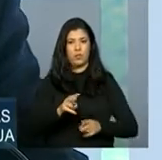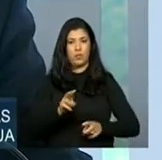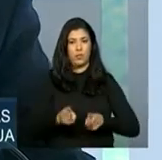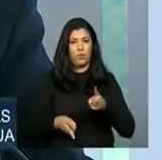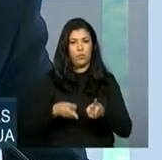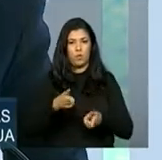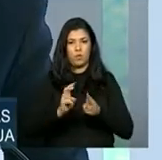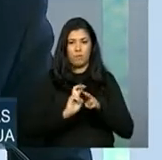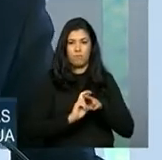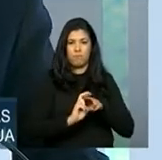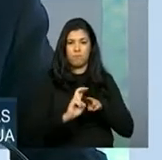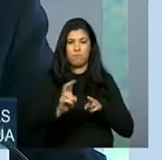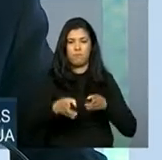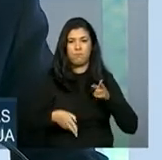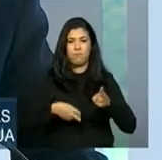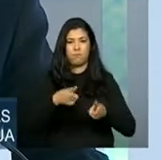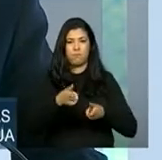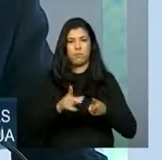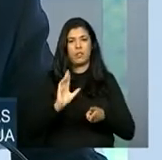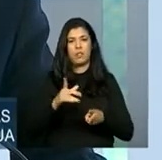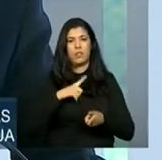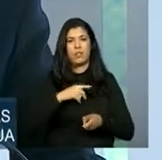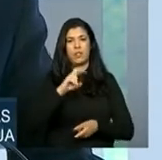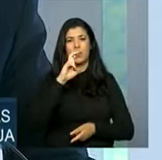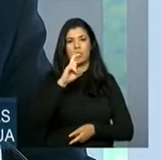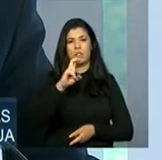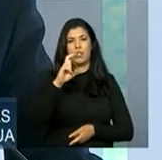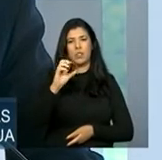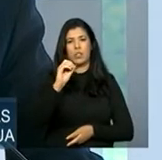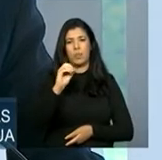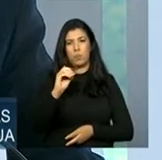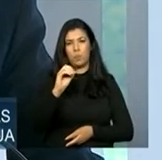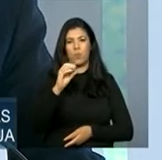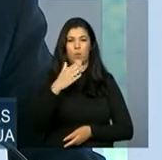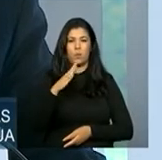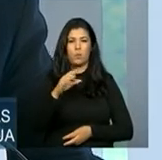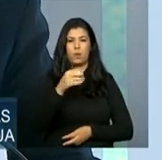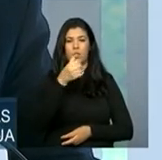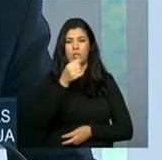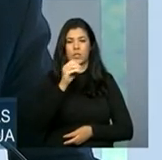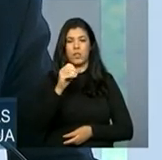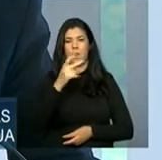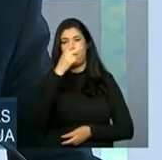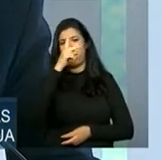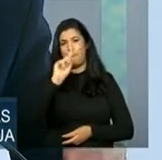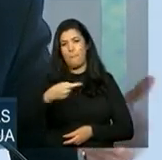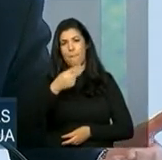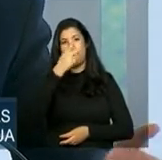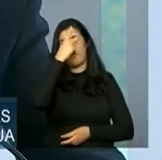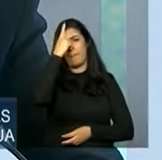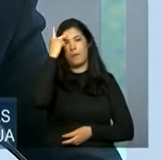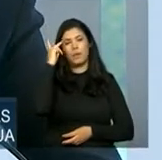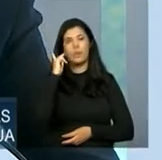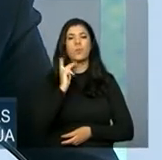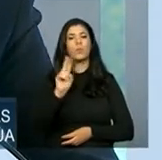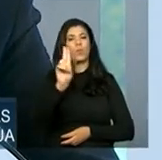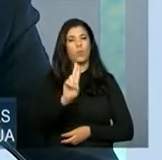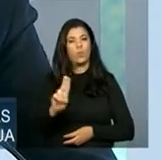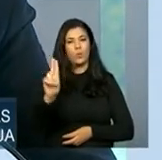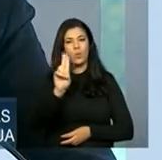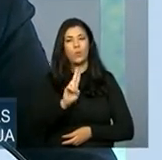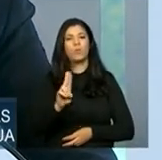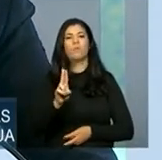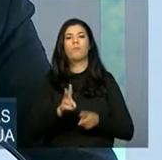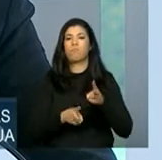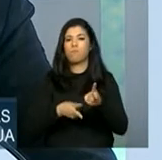de 600 550 500 a 60 mil pessoas que usam esse transporte